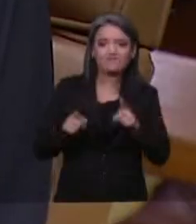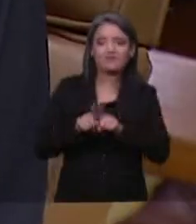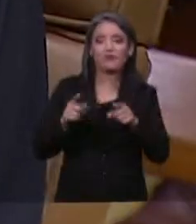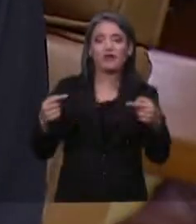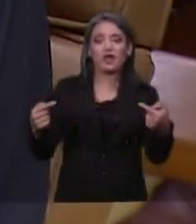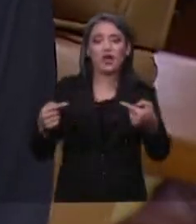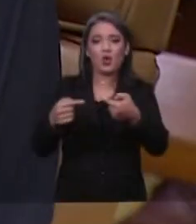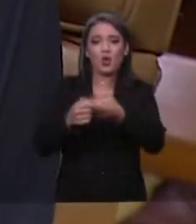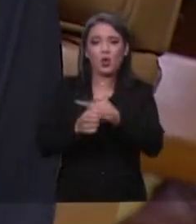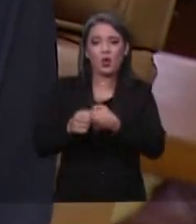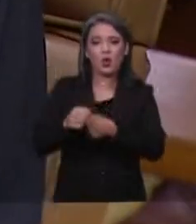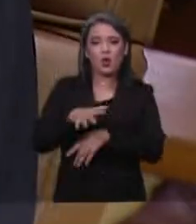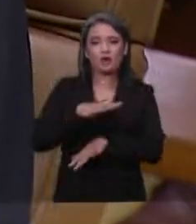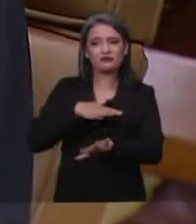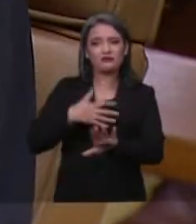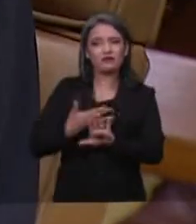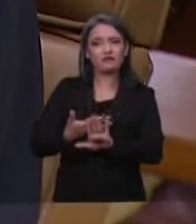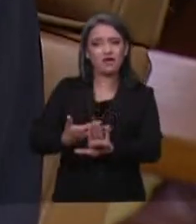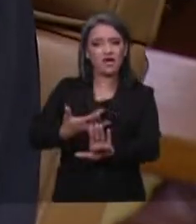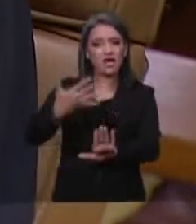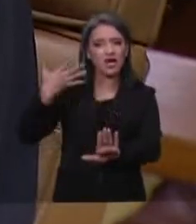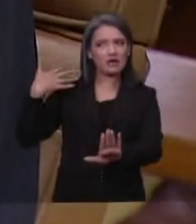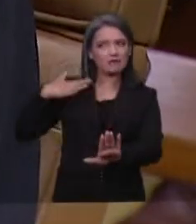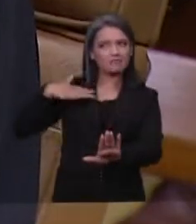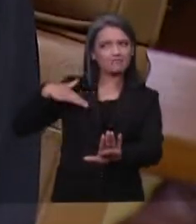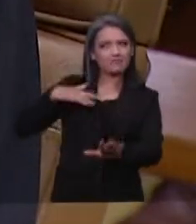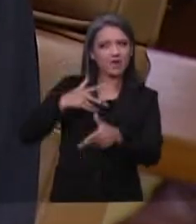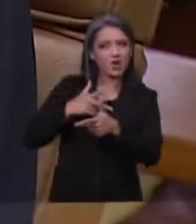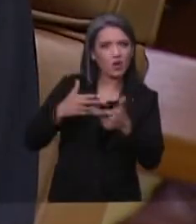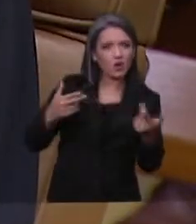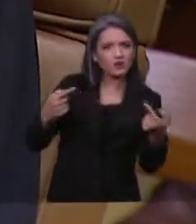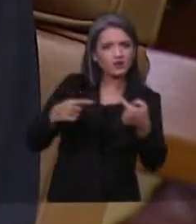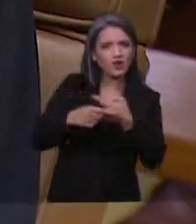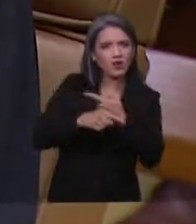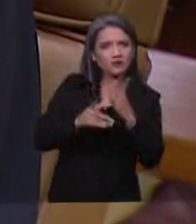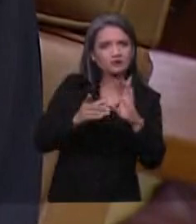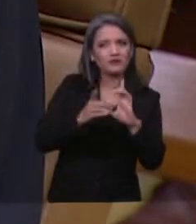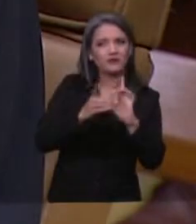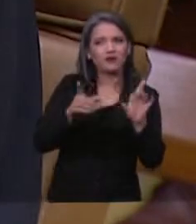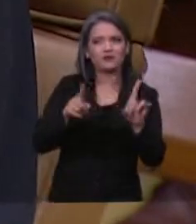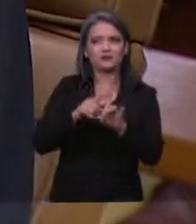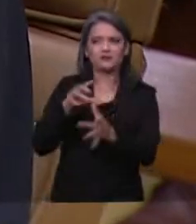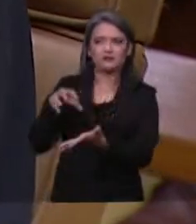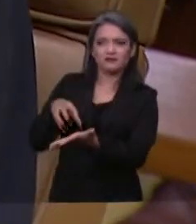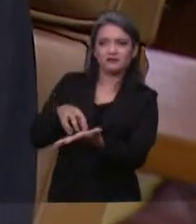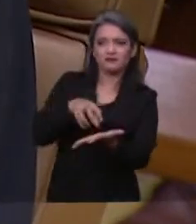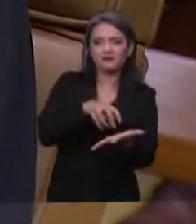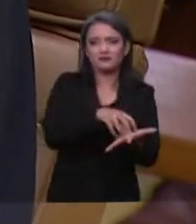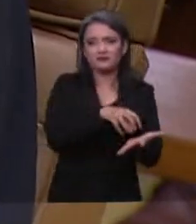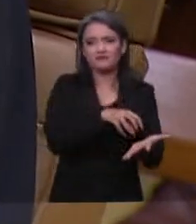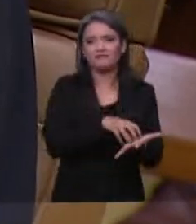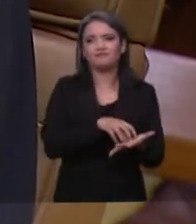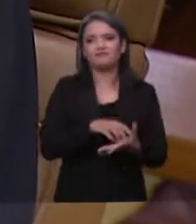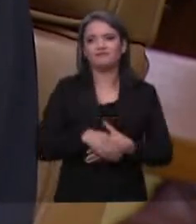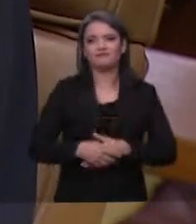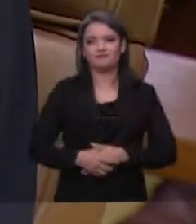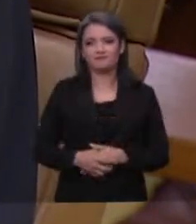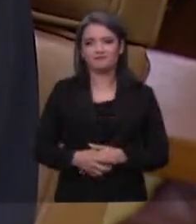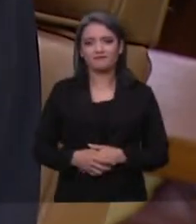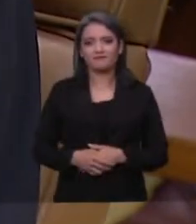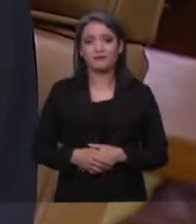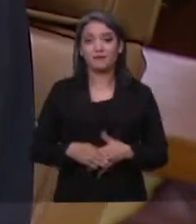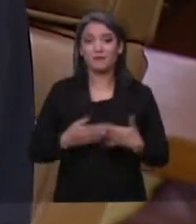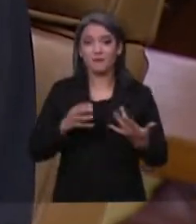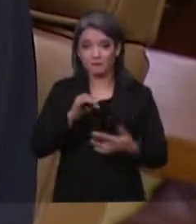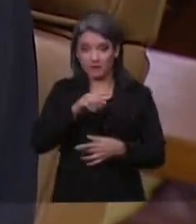foi se criando contra o Estado Democrático e as instituições. Se todos aqui se